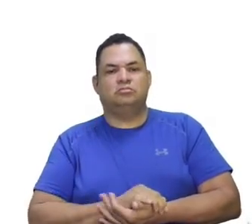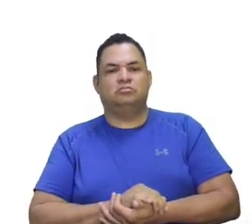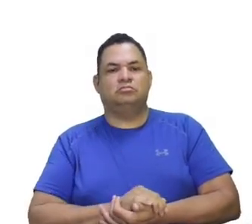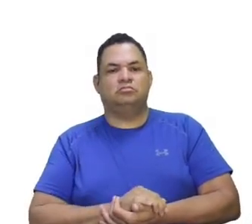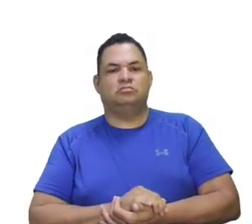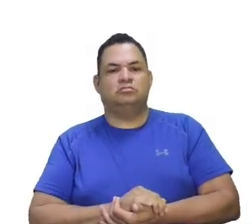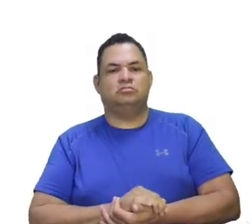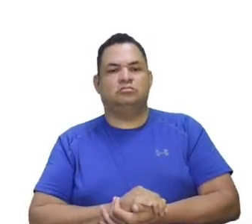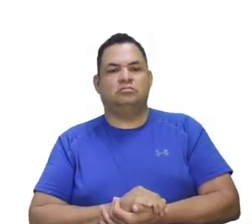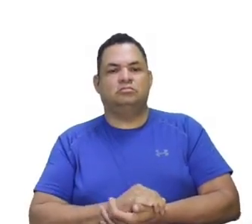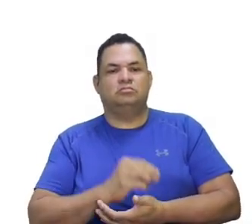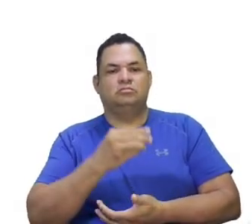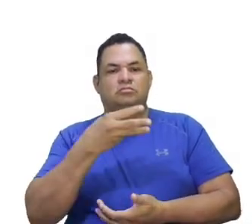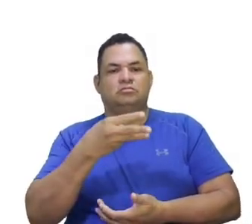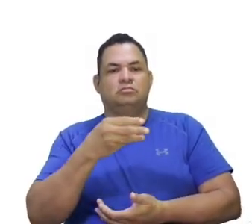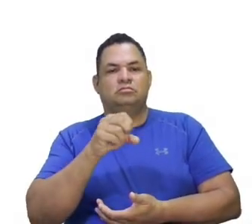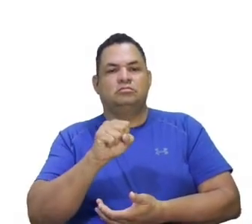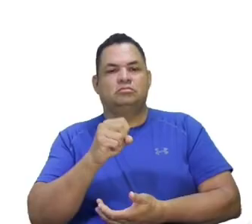elétrons.